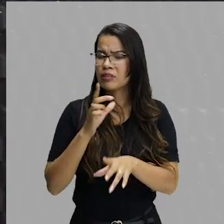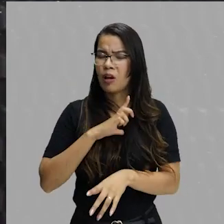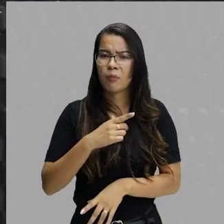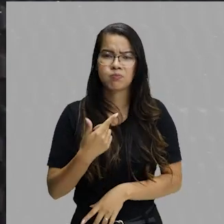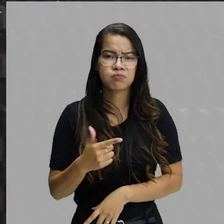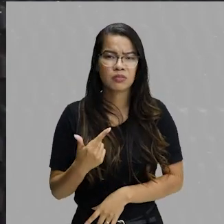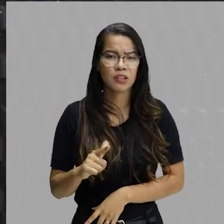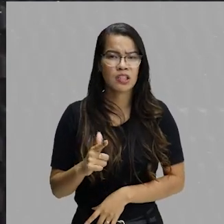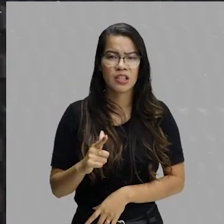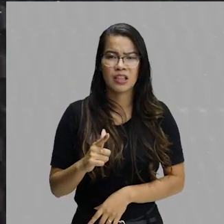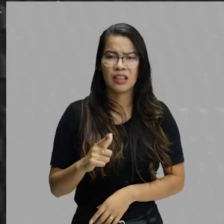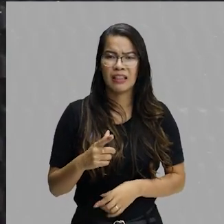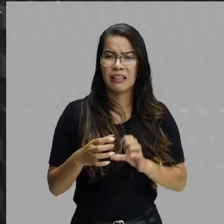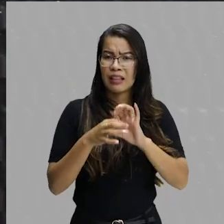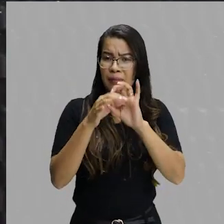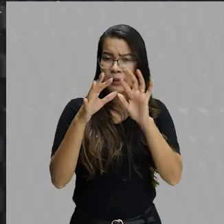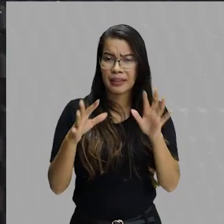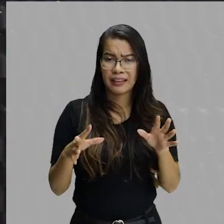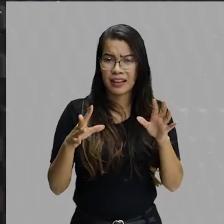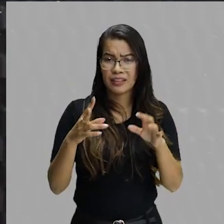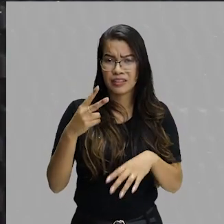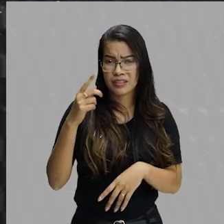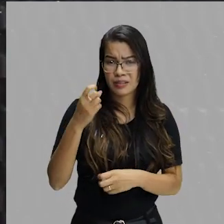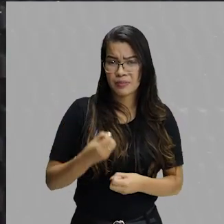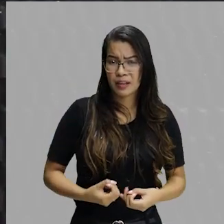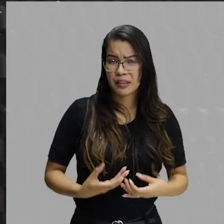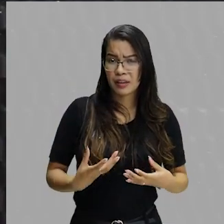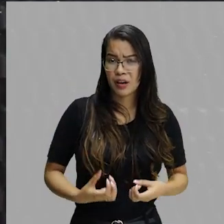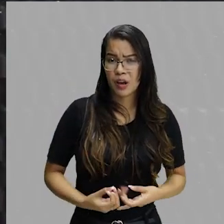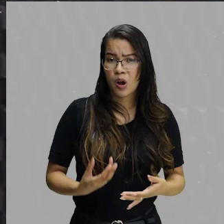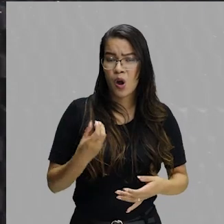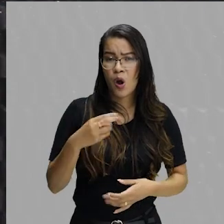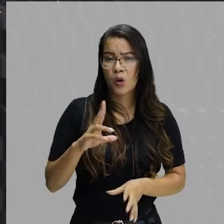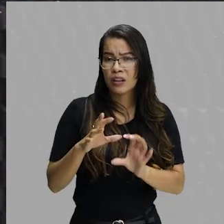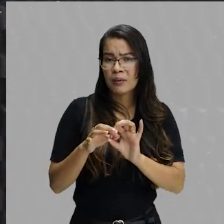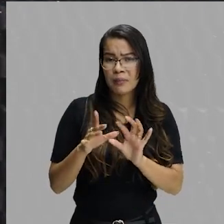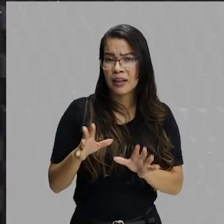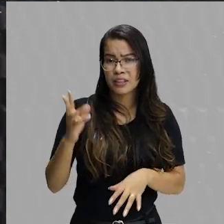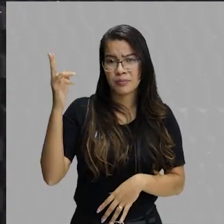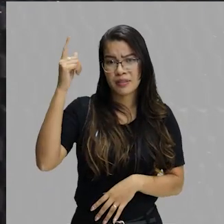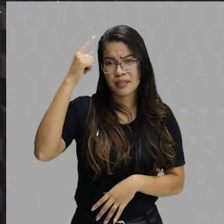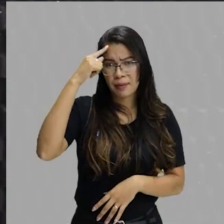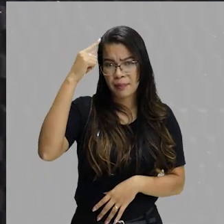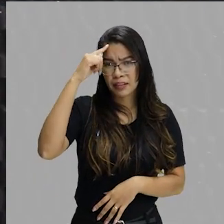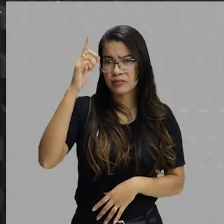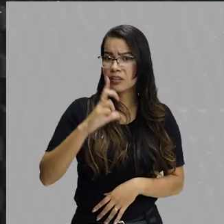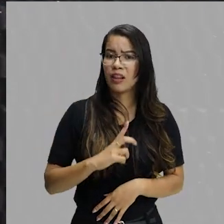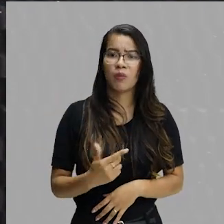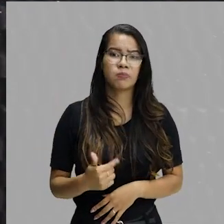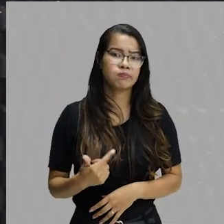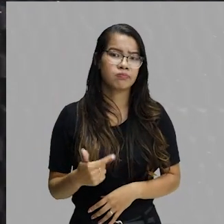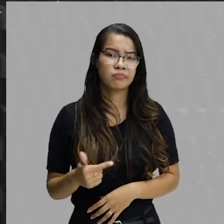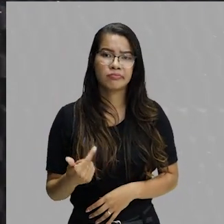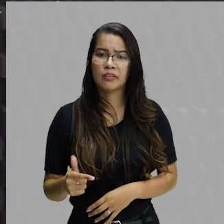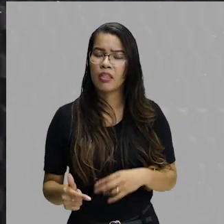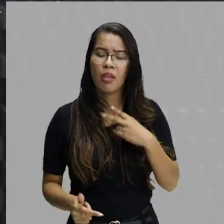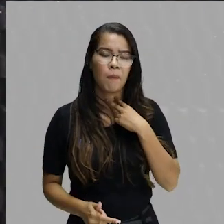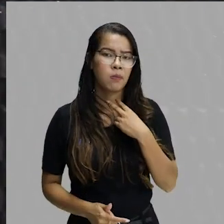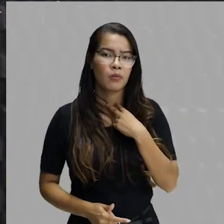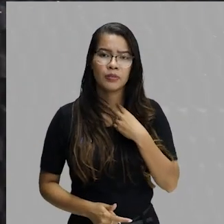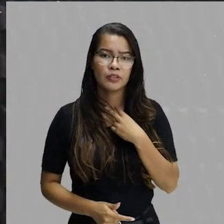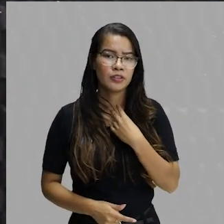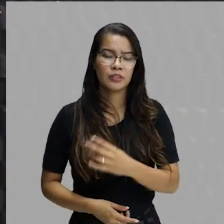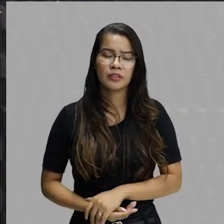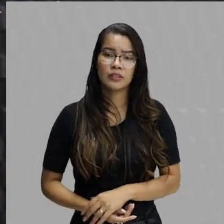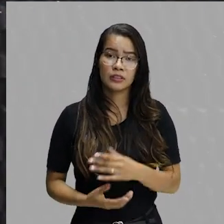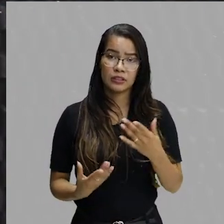pensamento, que também é ultranacionalista, que falava inclusive do arianismo. Aqui de uma forma, aí você